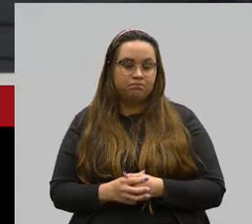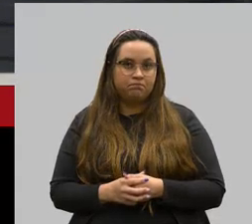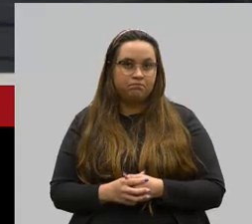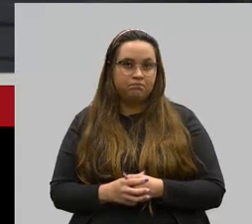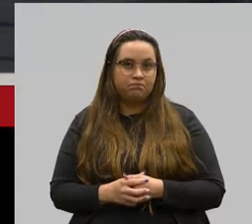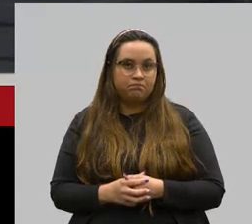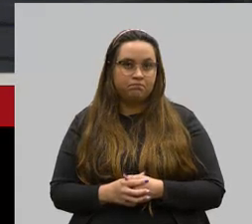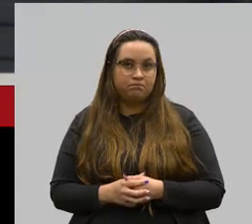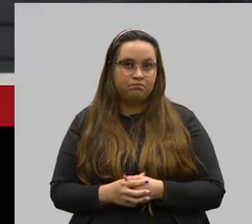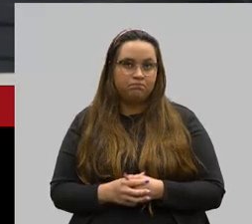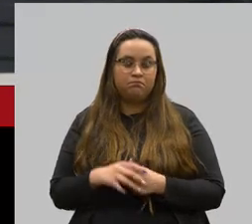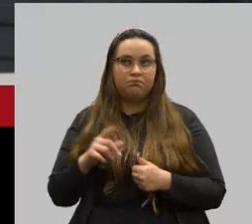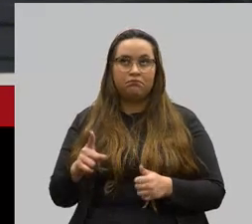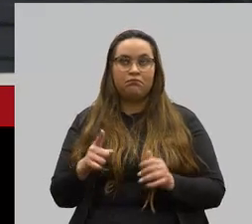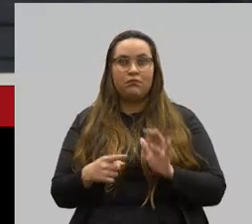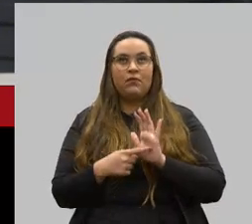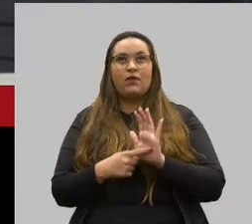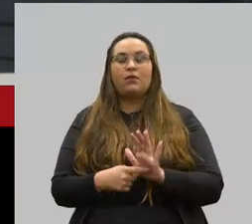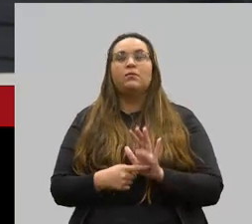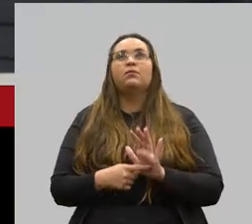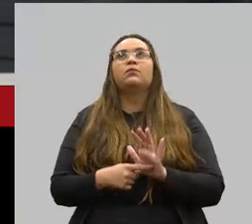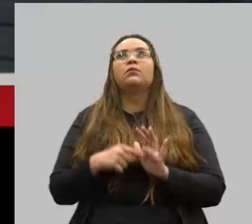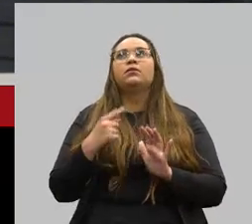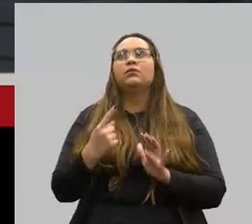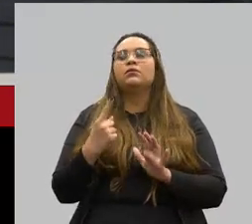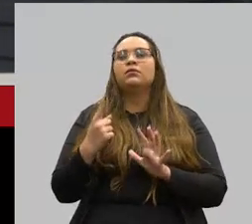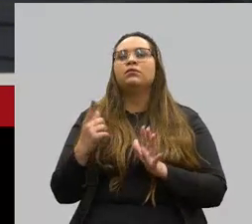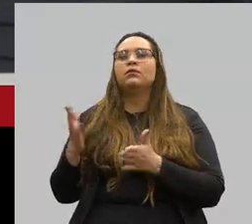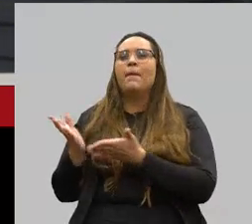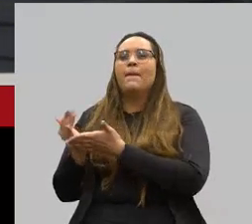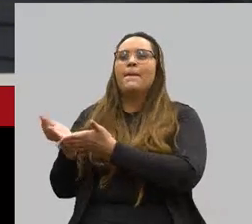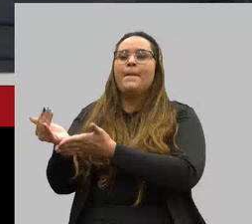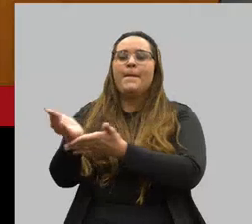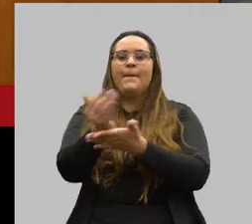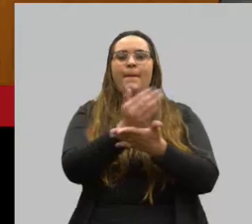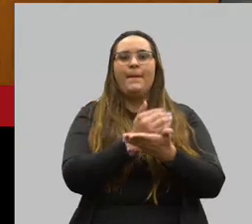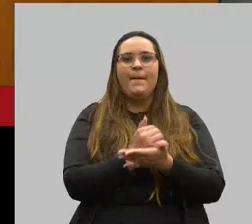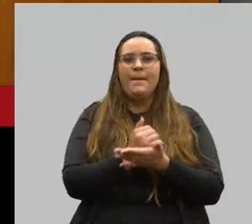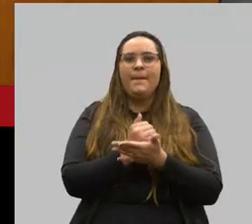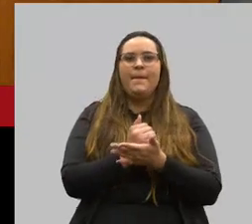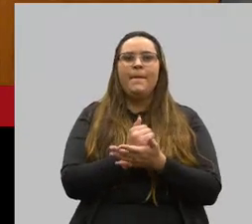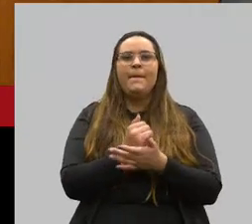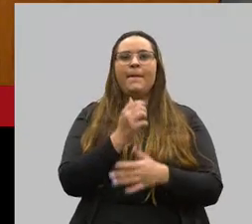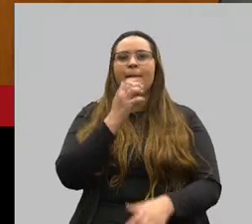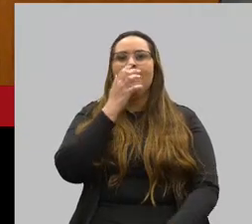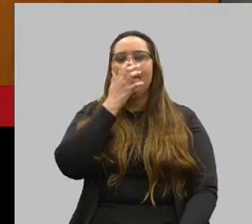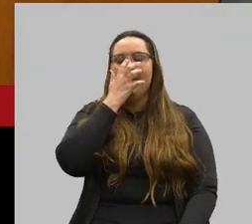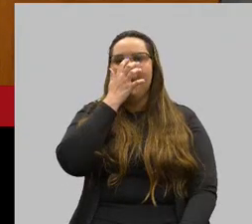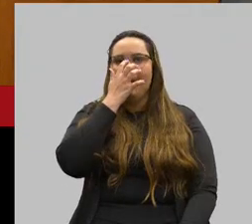dado relevante né que hoje não só no estado de Minas Gerais desculpa